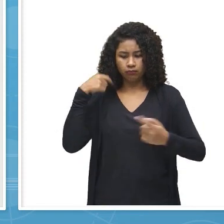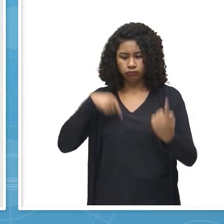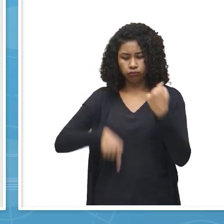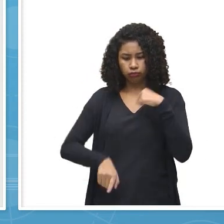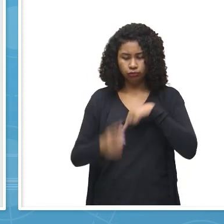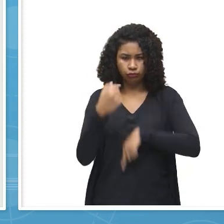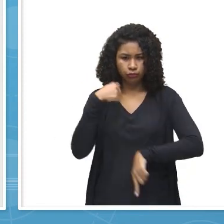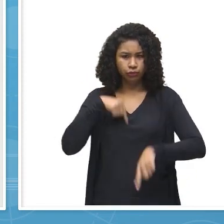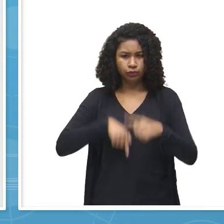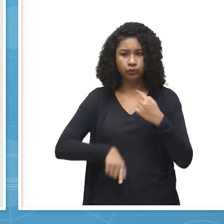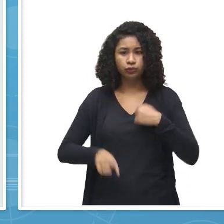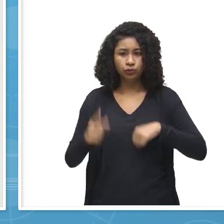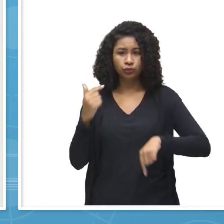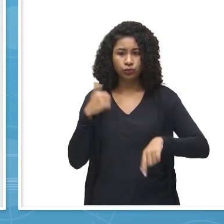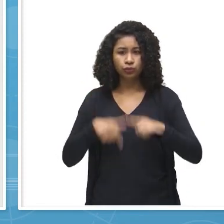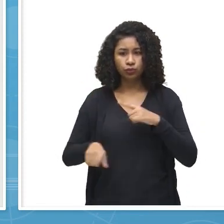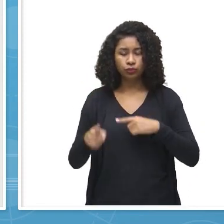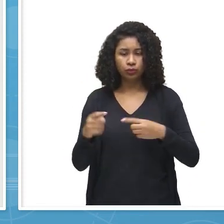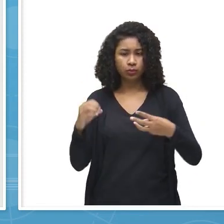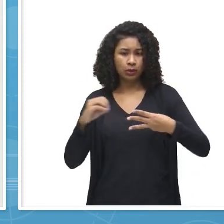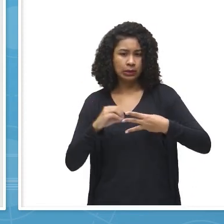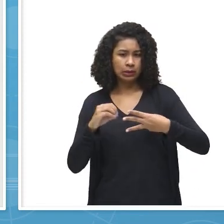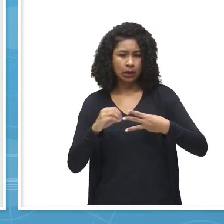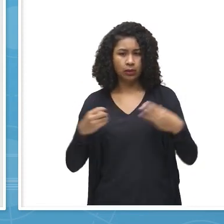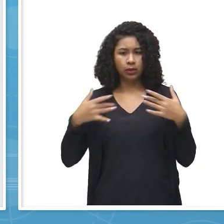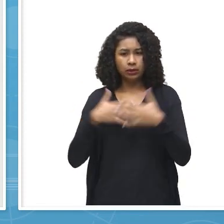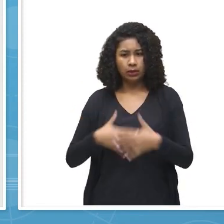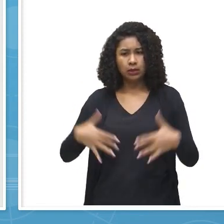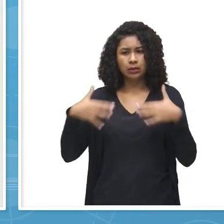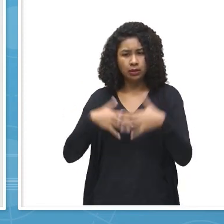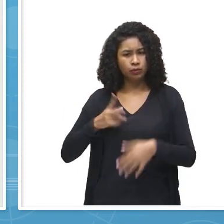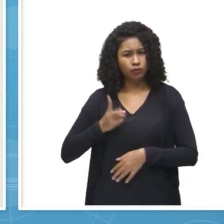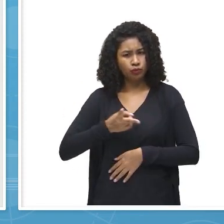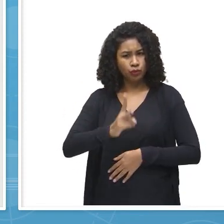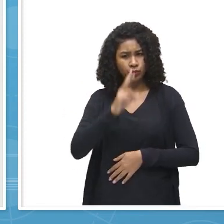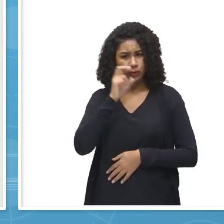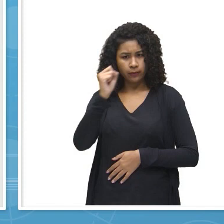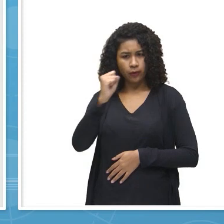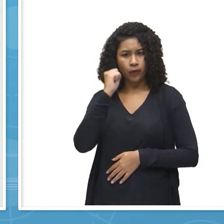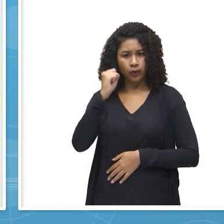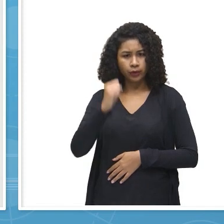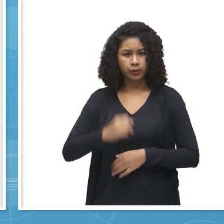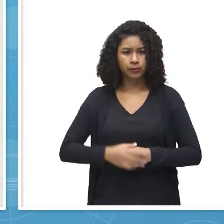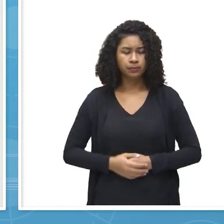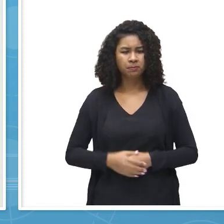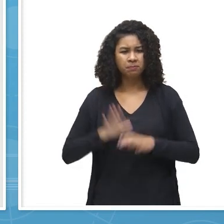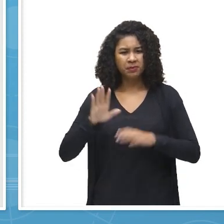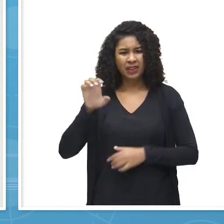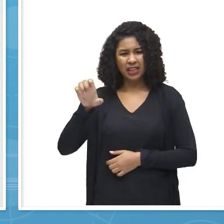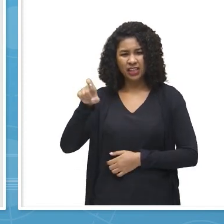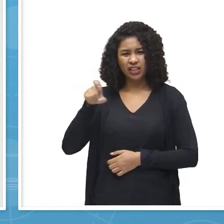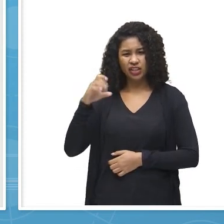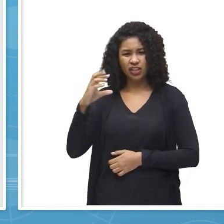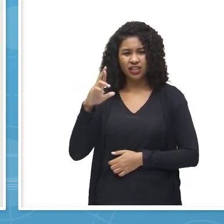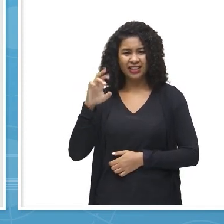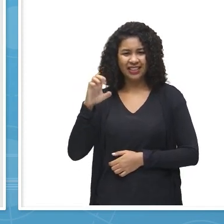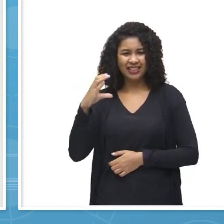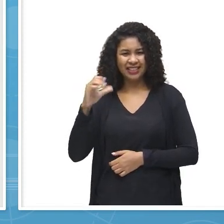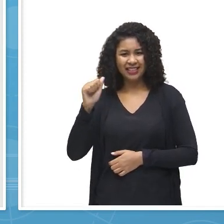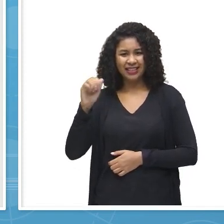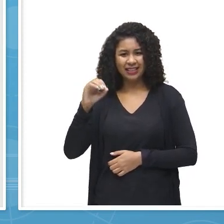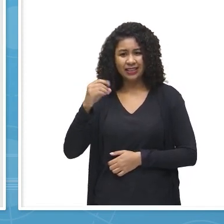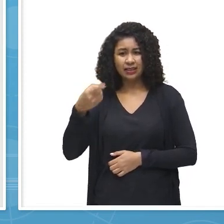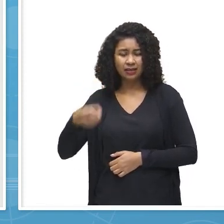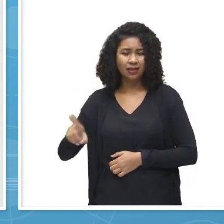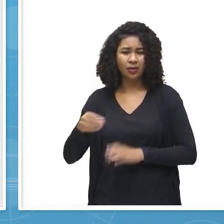células e tecidos se manterem, tá? Mas a excreção não é uma função do nosso tecido